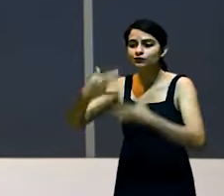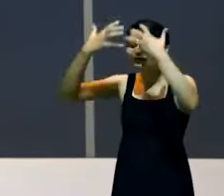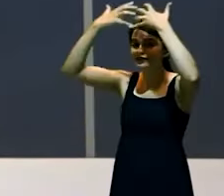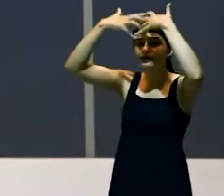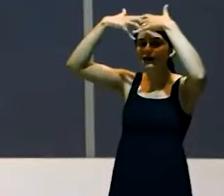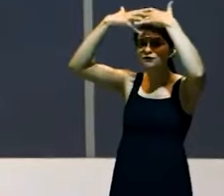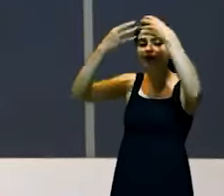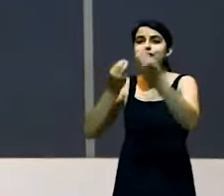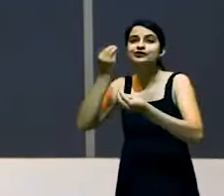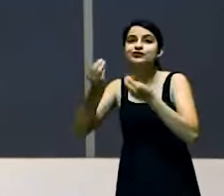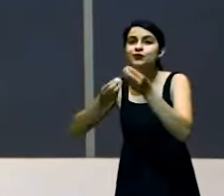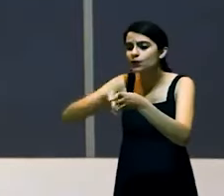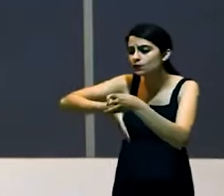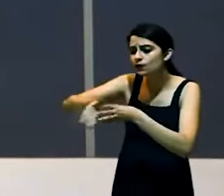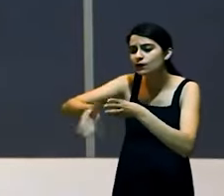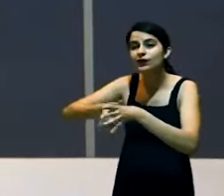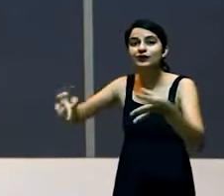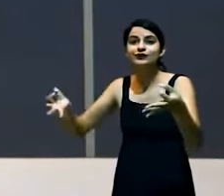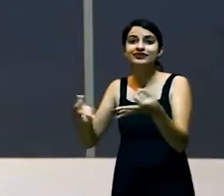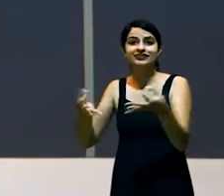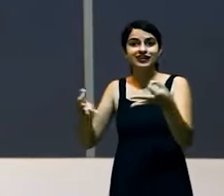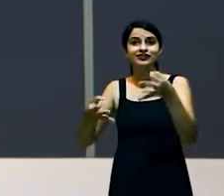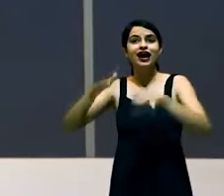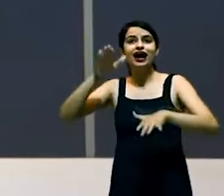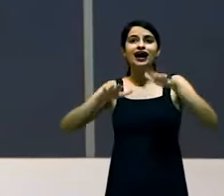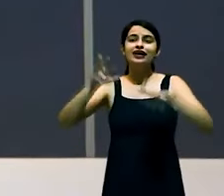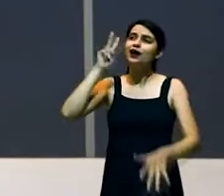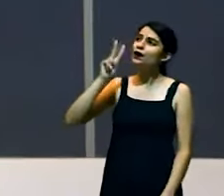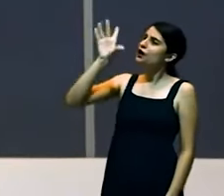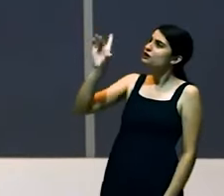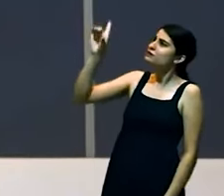nós queremos servir melhor, porque servir é o nosso chamado.